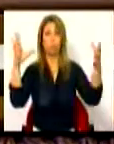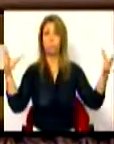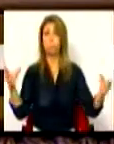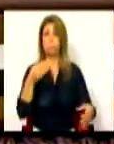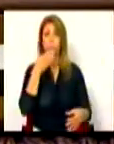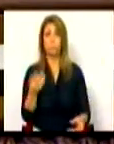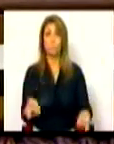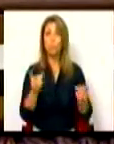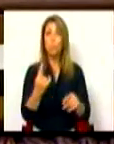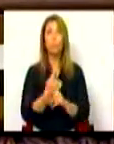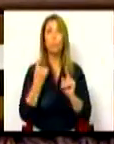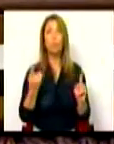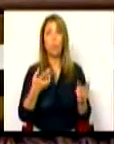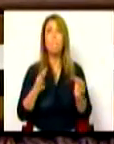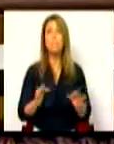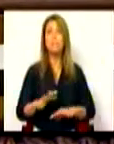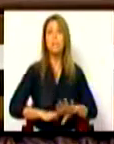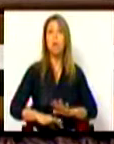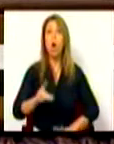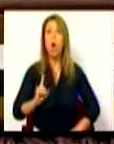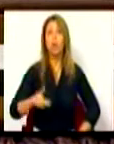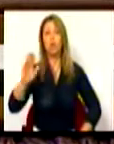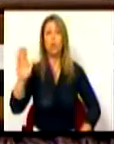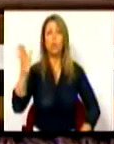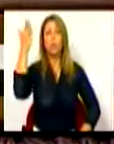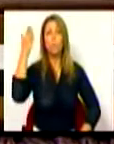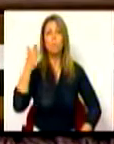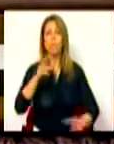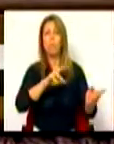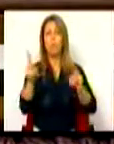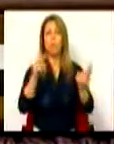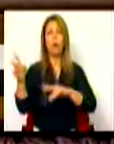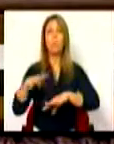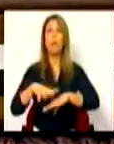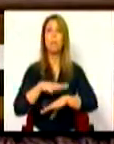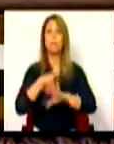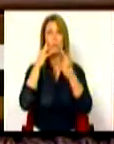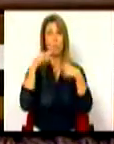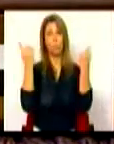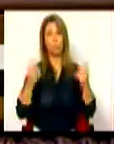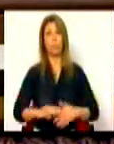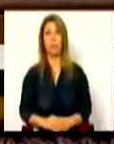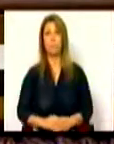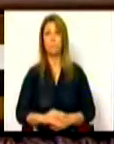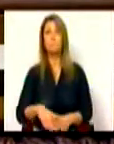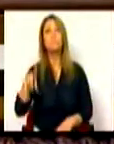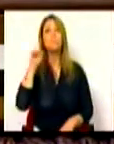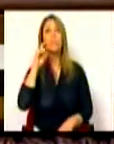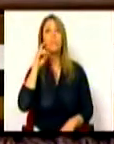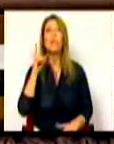era necessário era fazer, em primeiro lugar, uma reforma da administração pública,